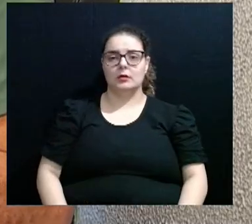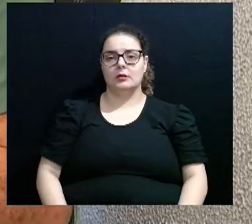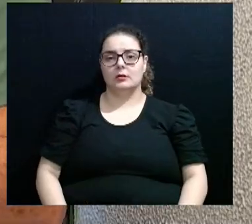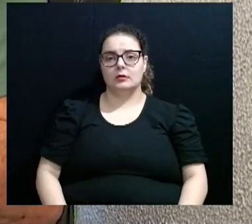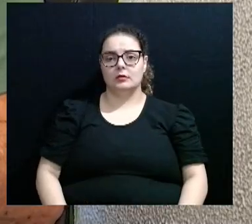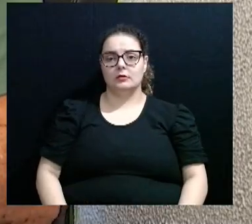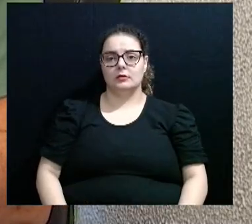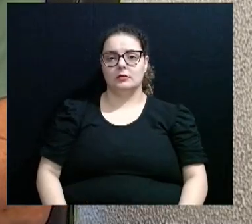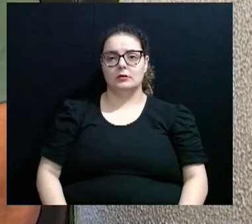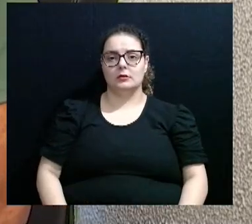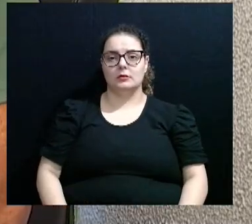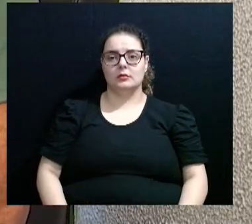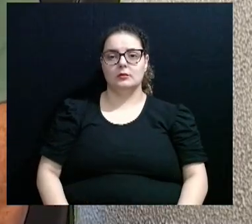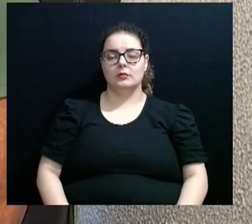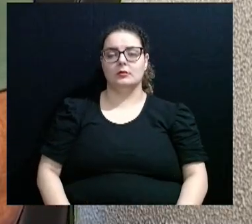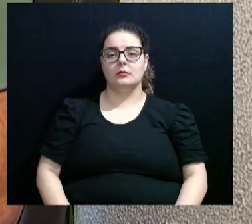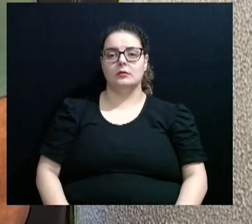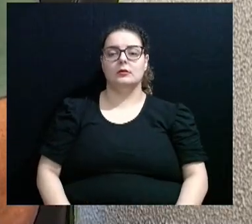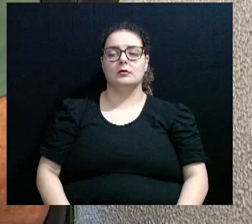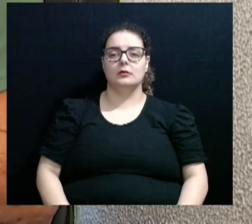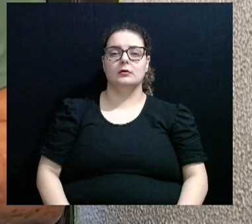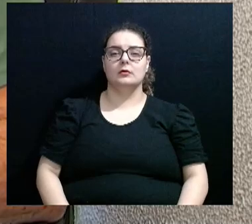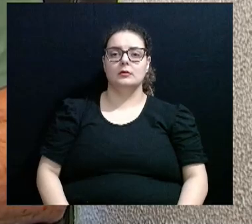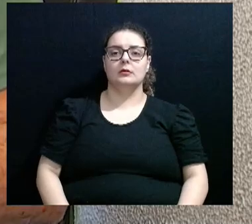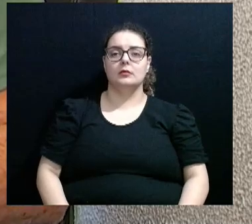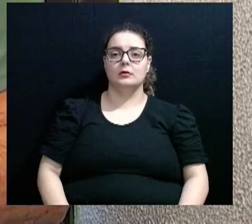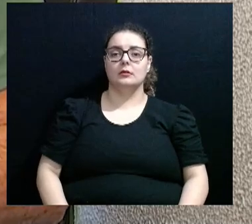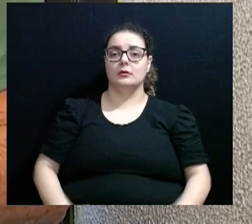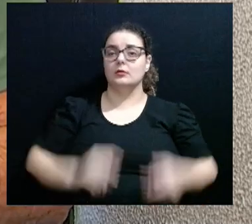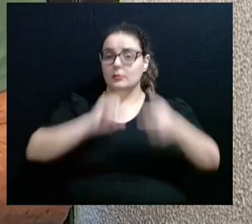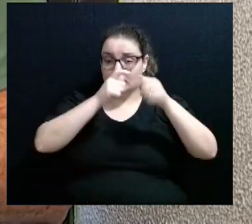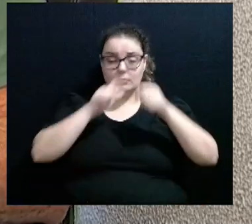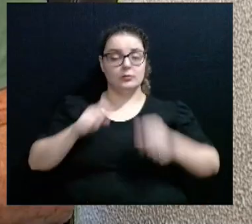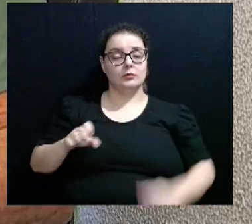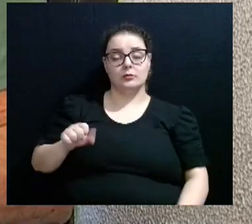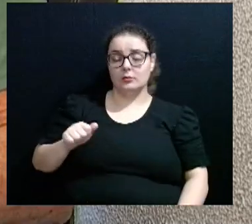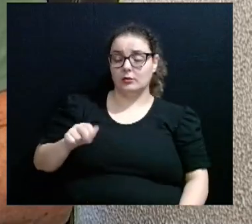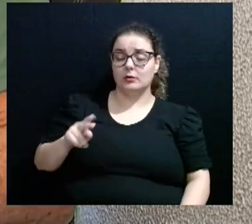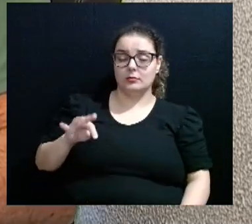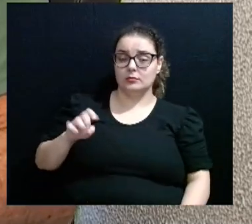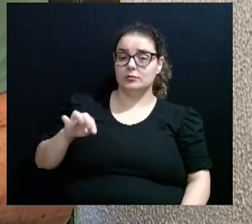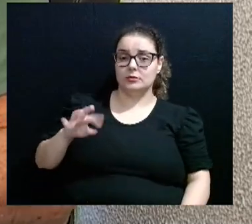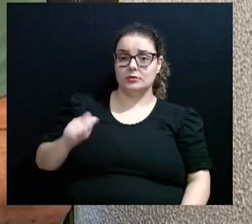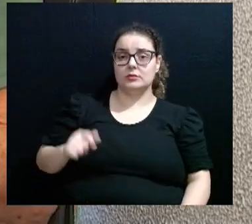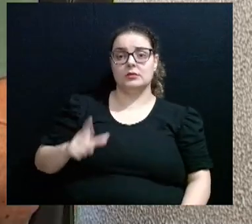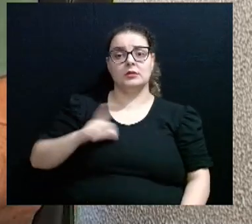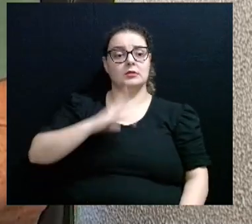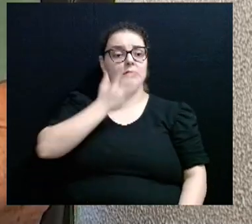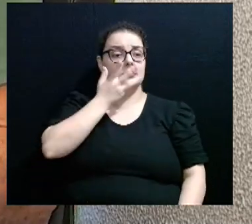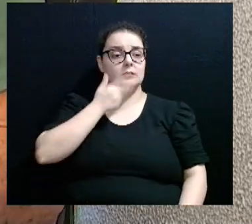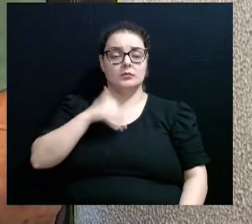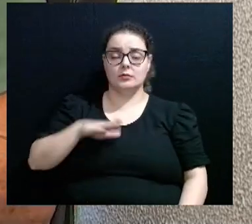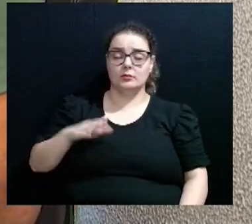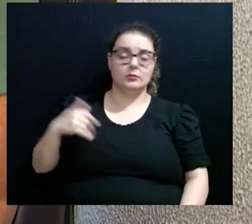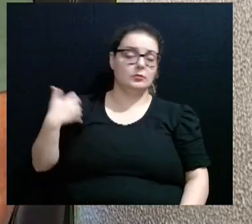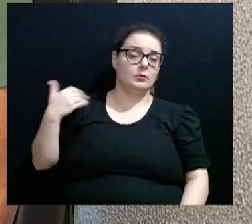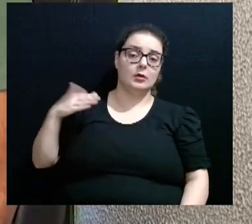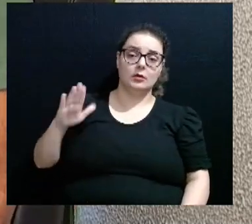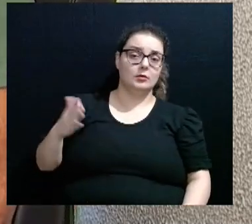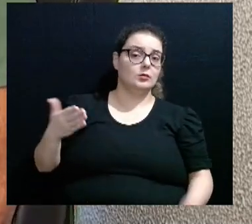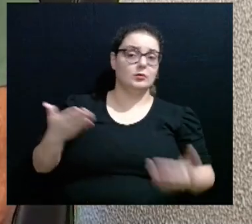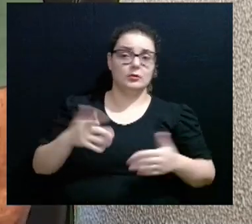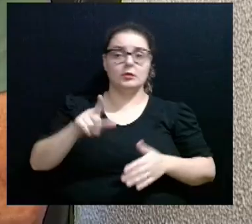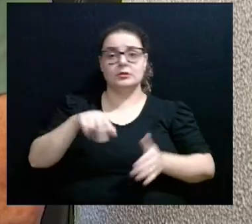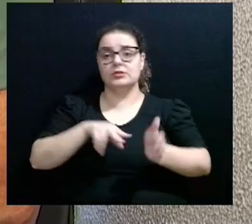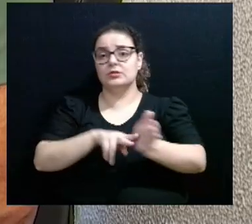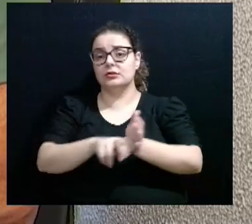muito em pauta, o transtorno do espectro autista. Então, você tem crianças ou adultos hoje que são diagnosticados tardiamente